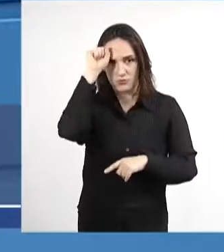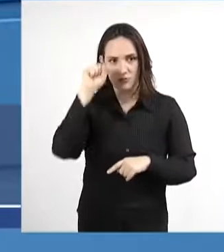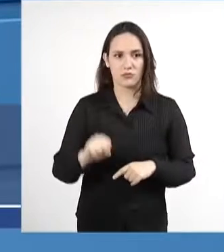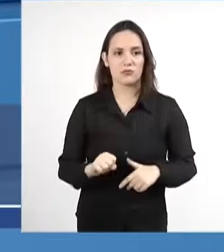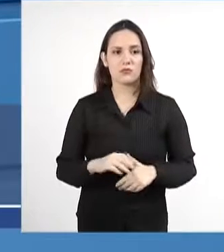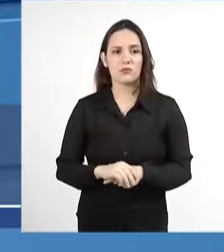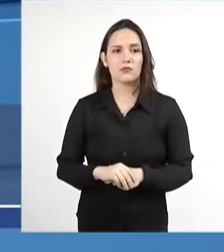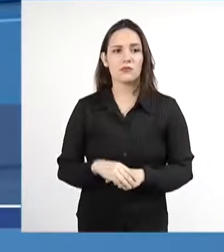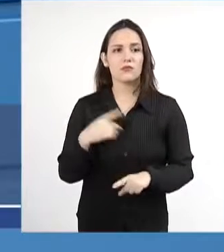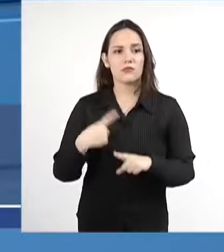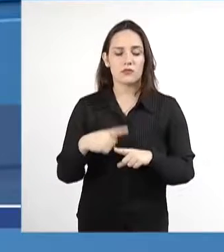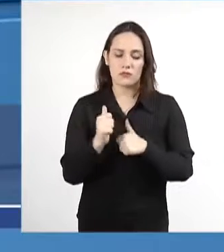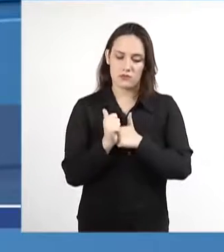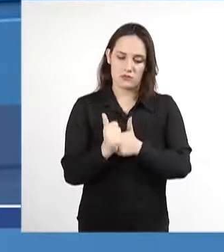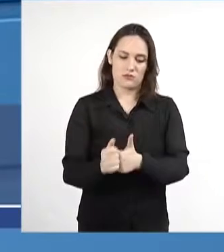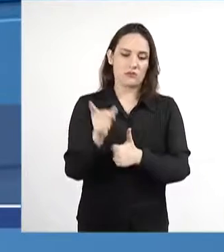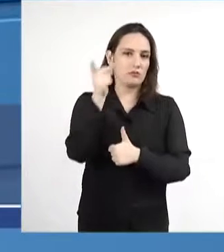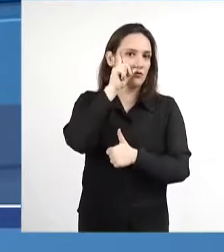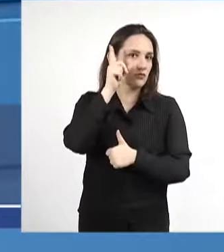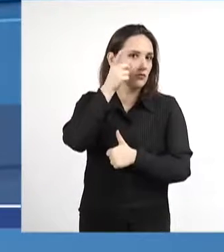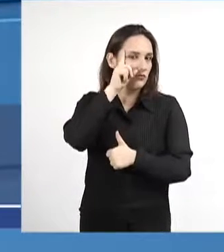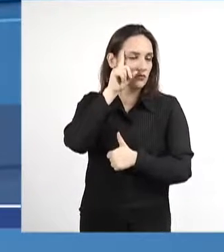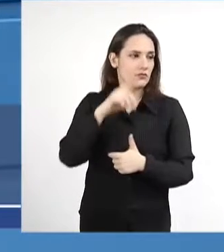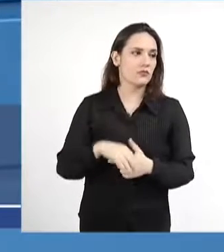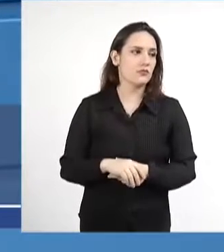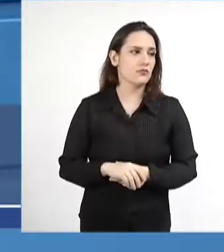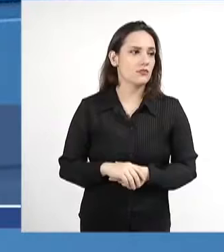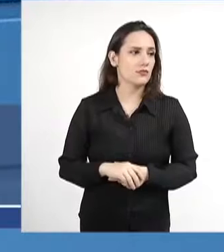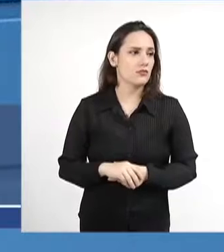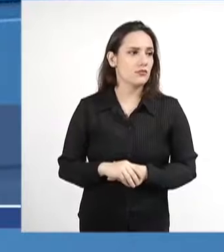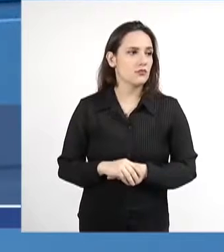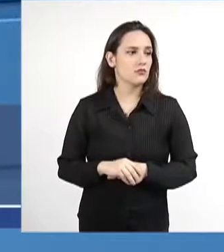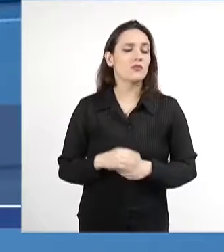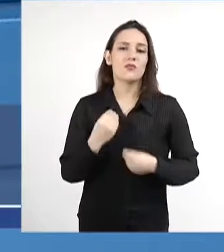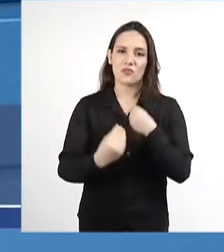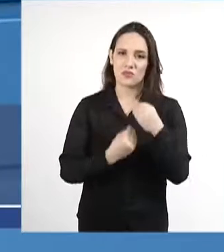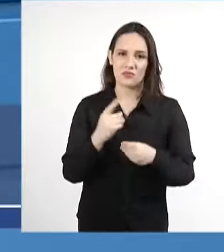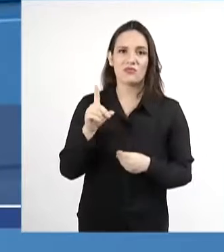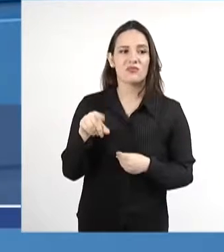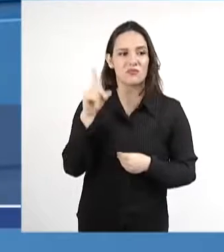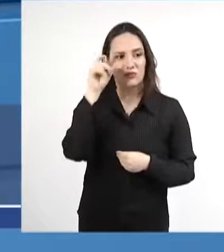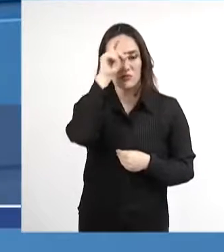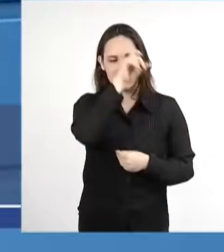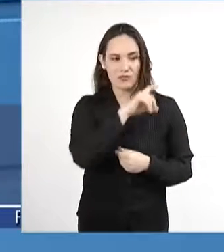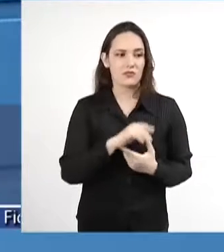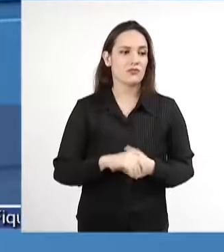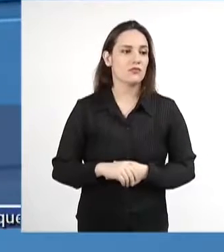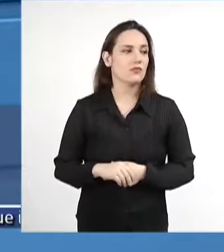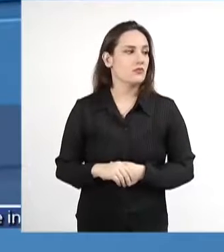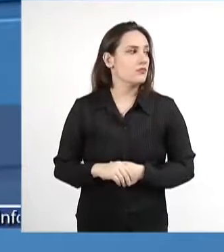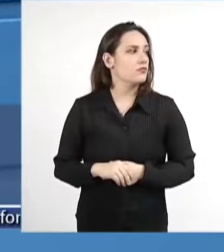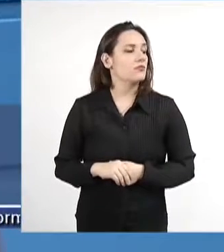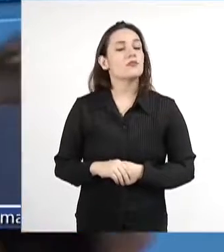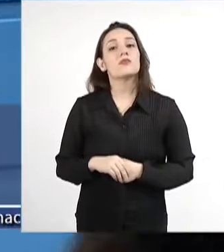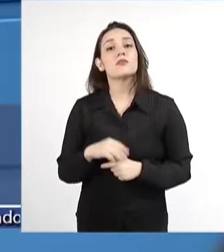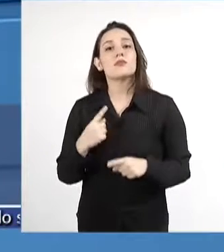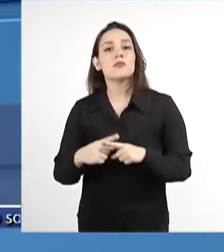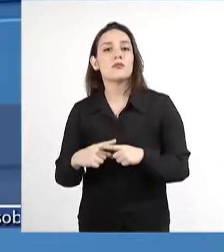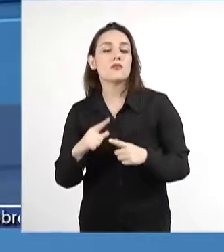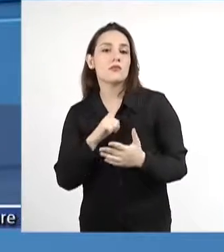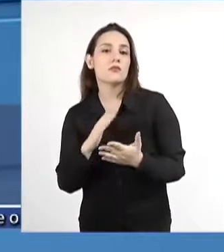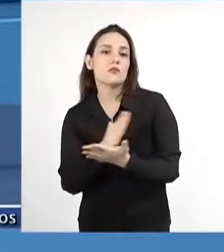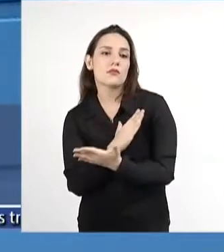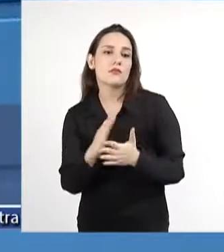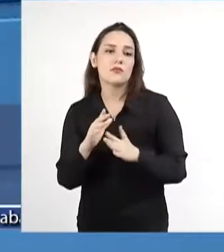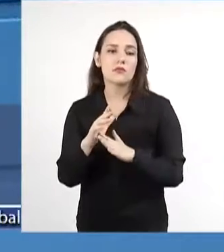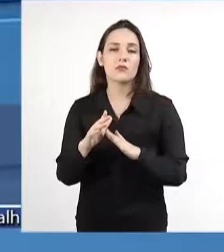que acompanhamos o dia a dia das dificuldades que essas medidas, principalmente relacionadas à Lei